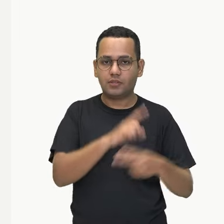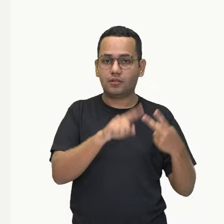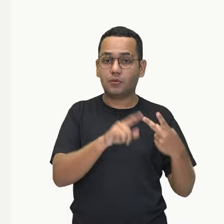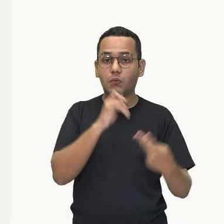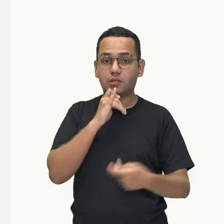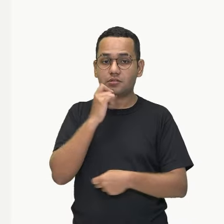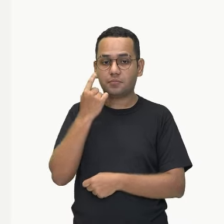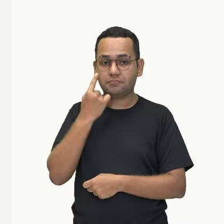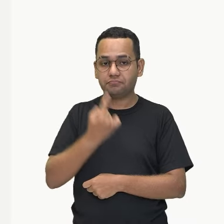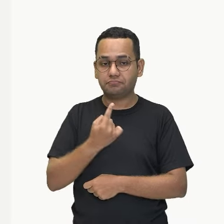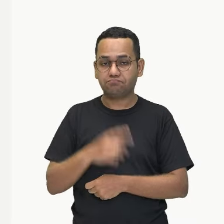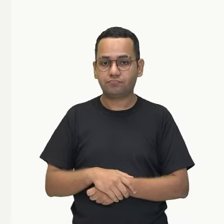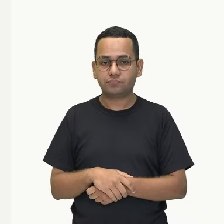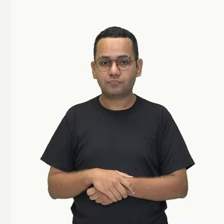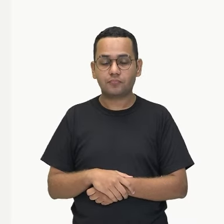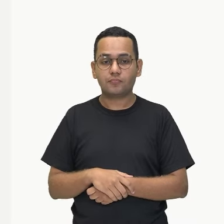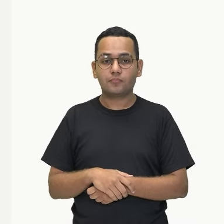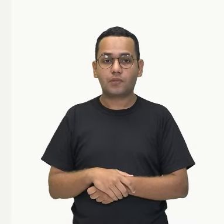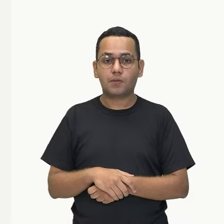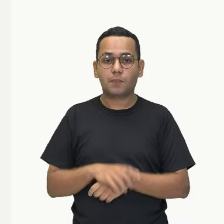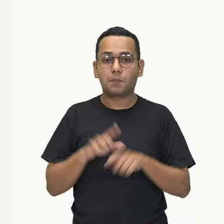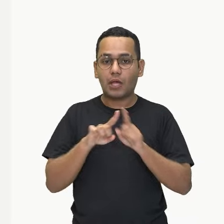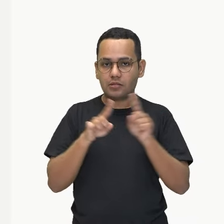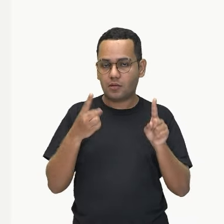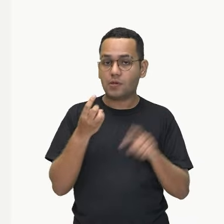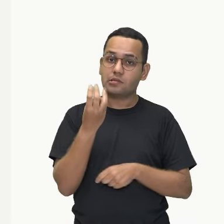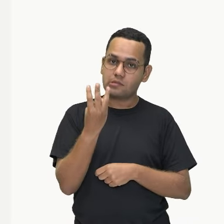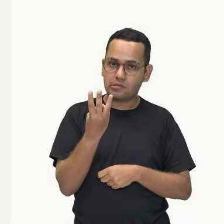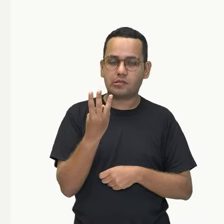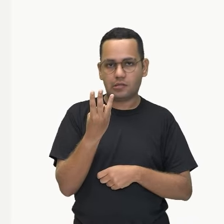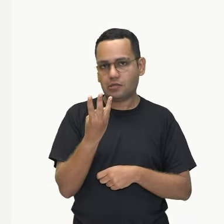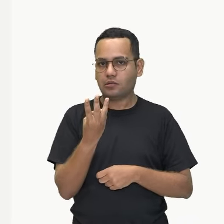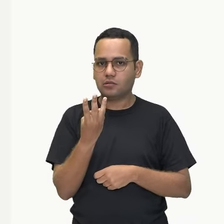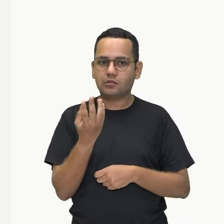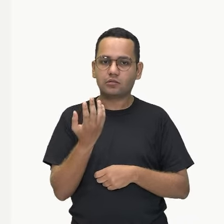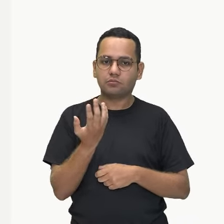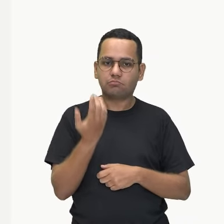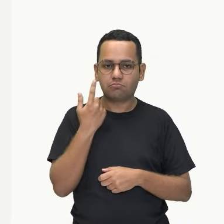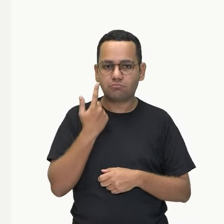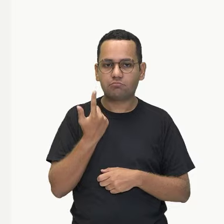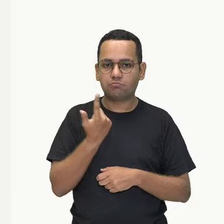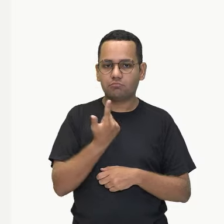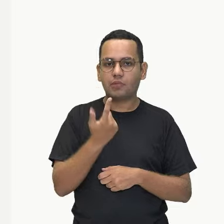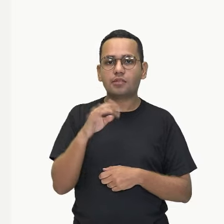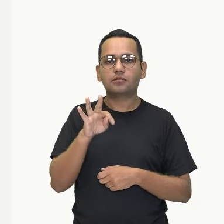praticando. Agora eu tenho 3 termos. Tá?